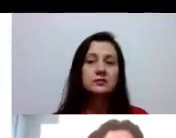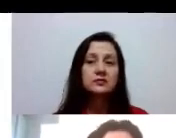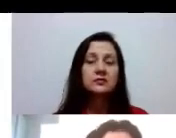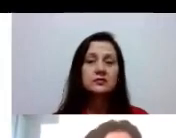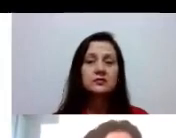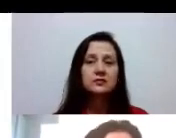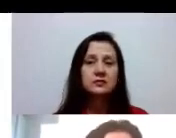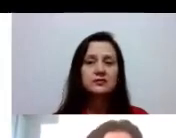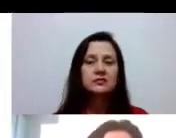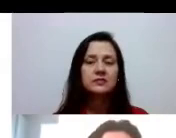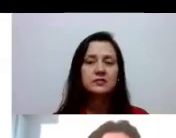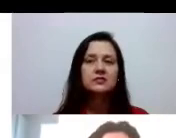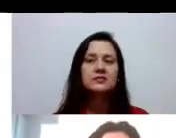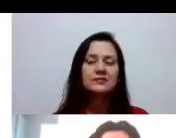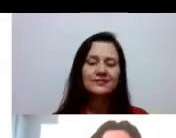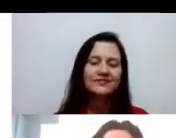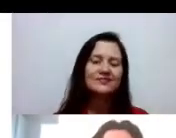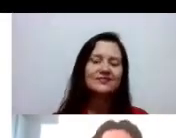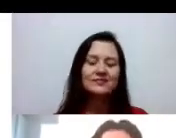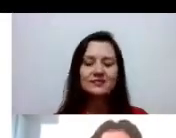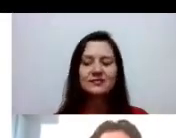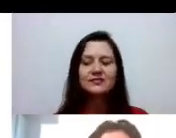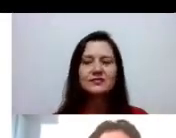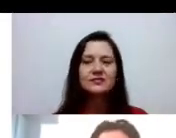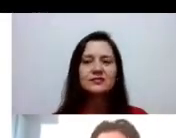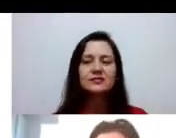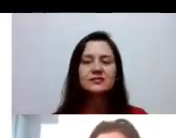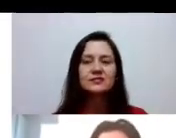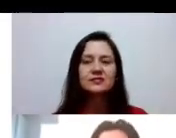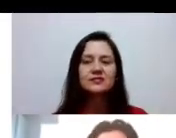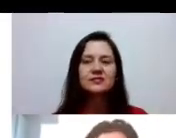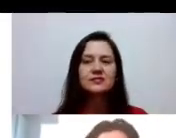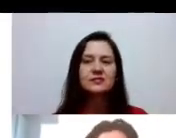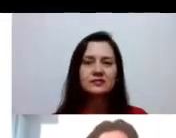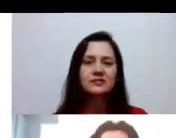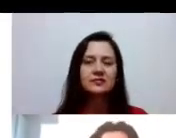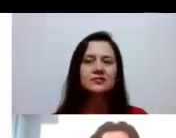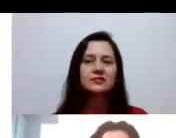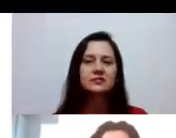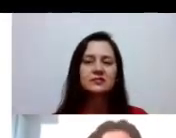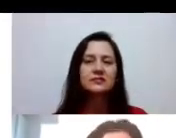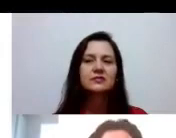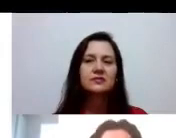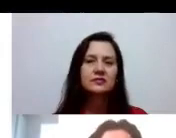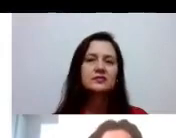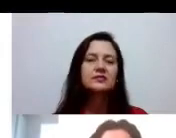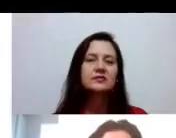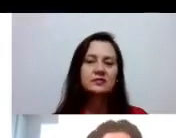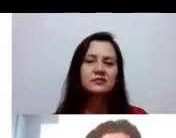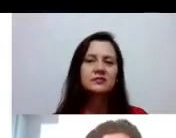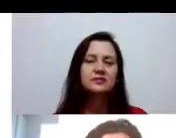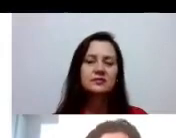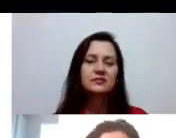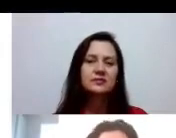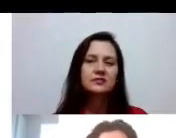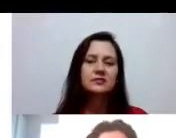Bom, houve um princípio da razoabilidade. Mas você não feriu a legalidade? Não, porque ela vai cumprir essa legalidade posterior